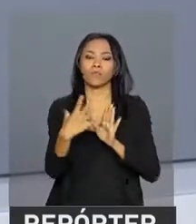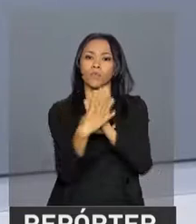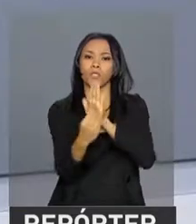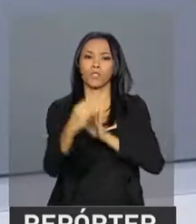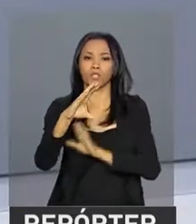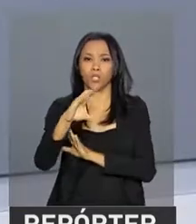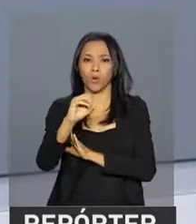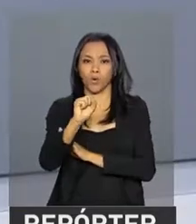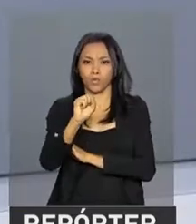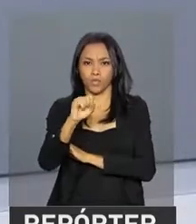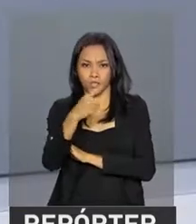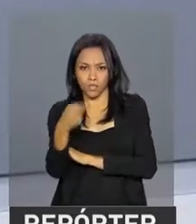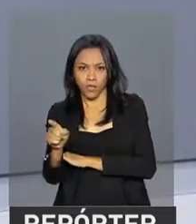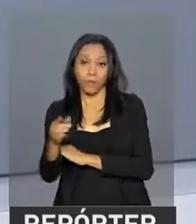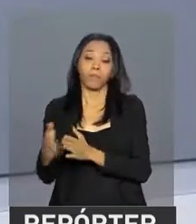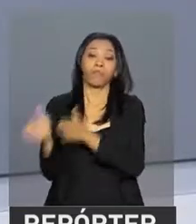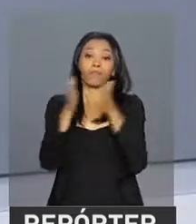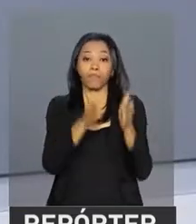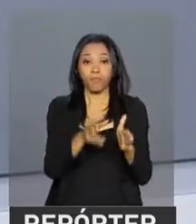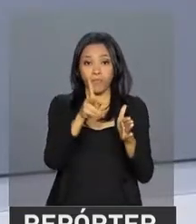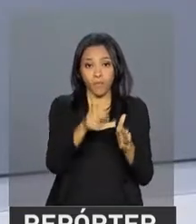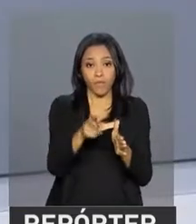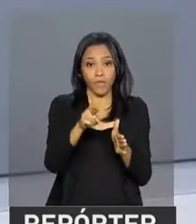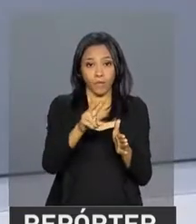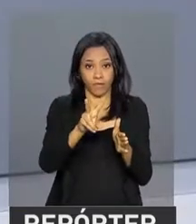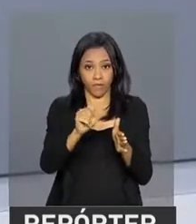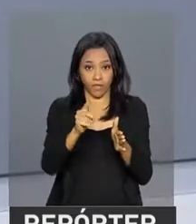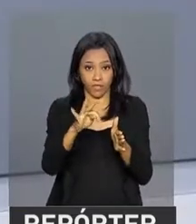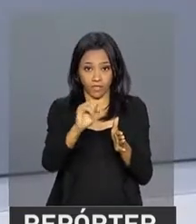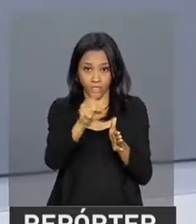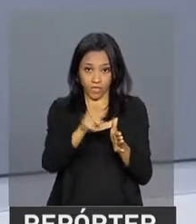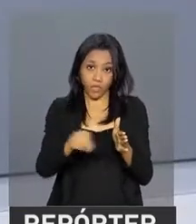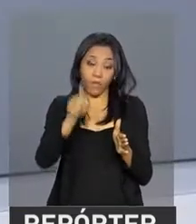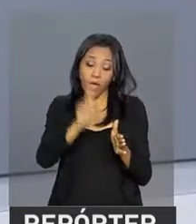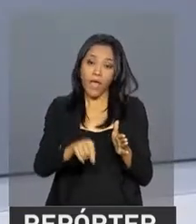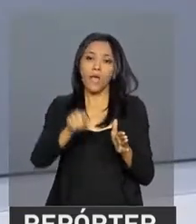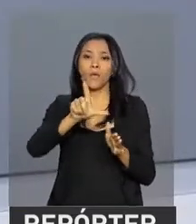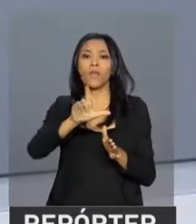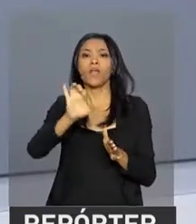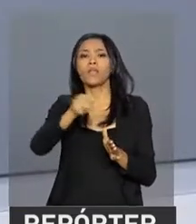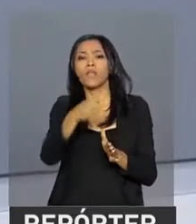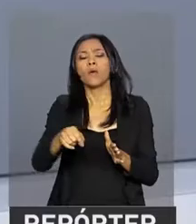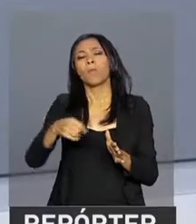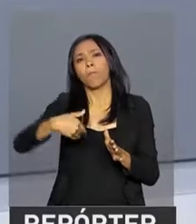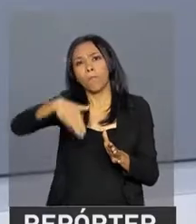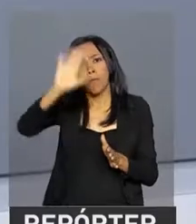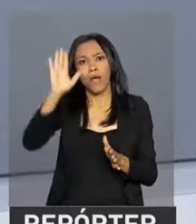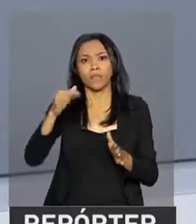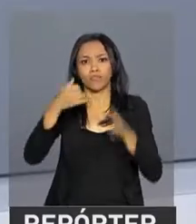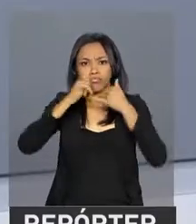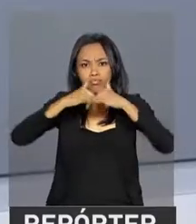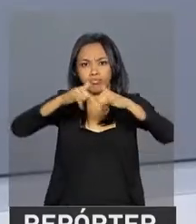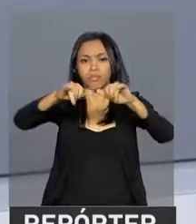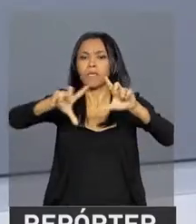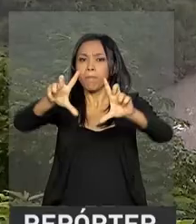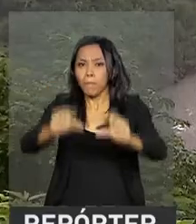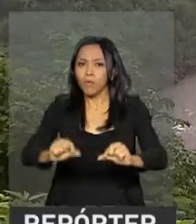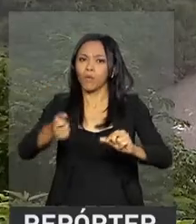privatizações Agora é Avançar Parcerias. O leilão significa mais energia e menor preço para o consumidor brasileiro.